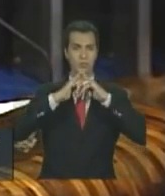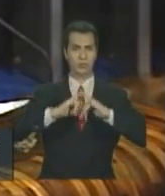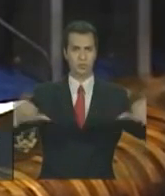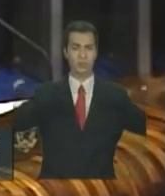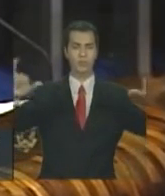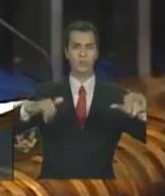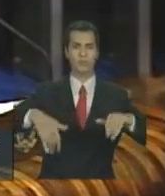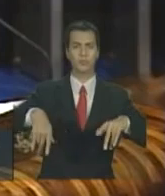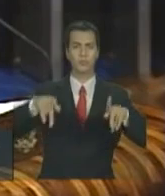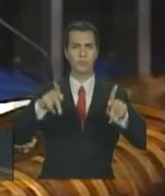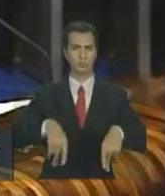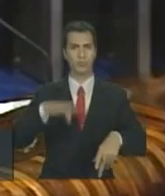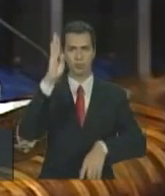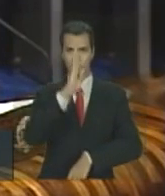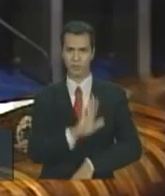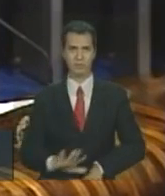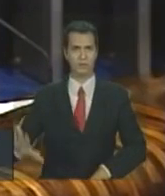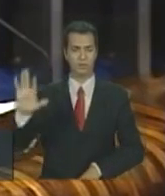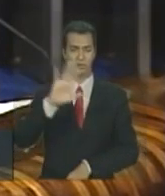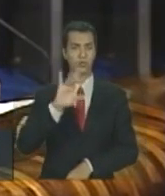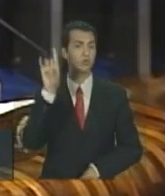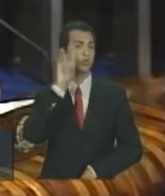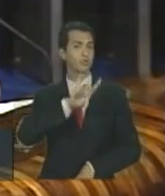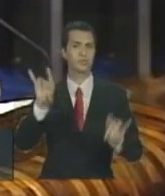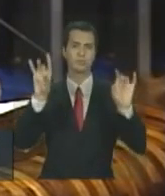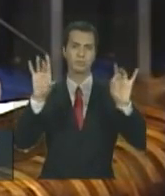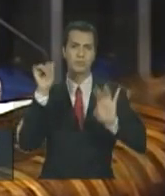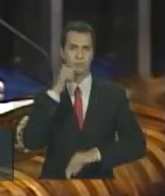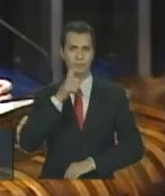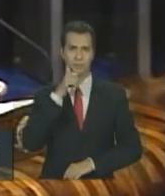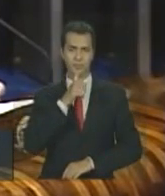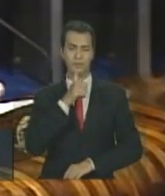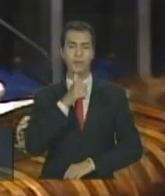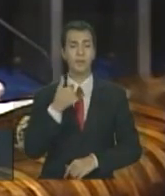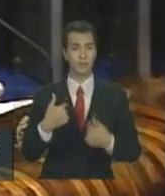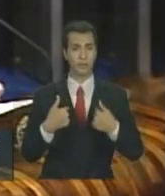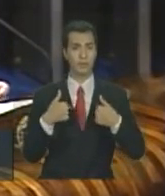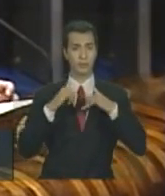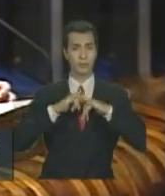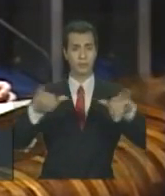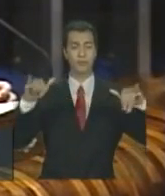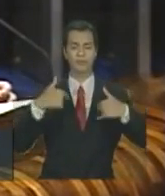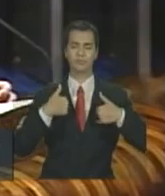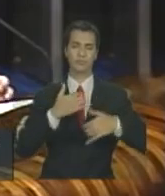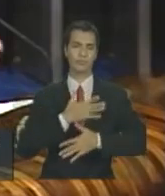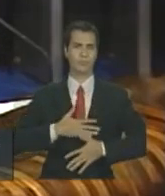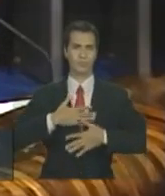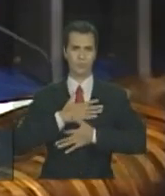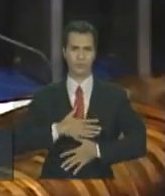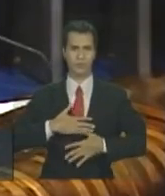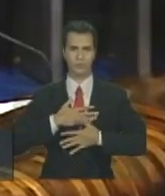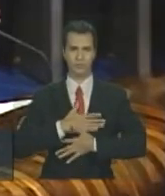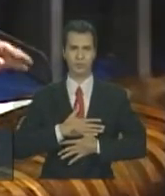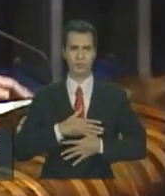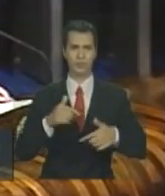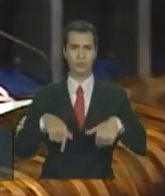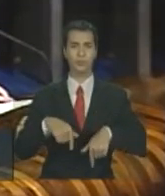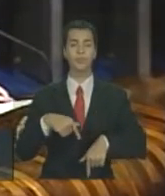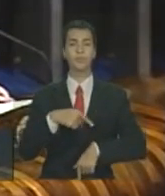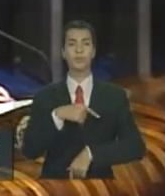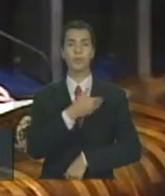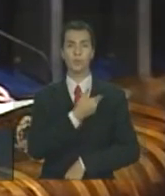povo brasileiro no Dia Internacional da Mulher, eu afirmei o meu orgulho em comandar um governo que é responsável